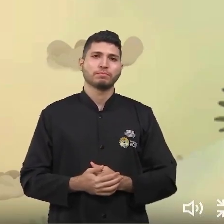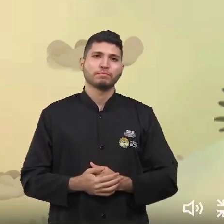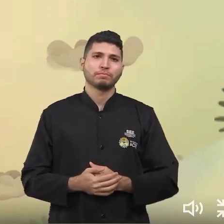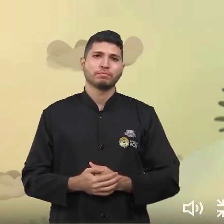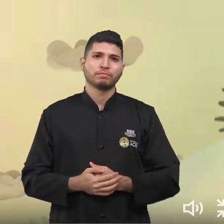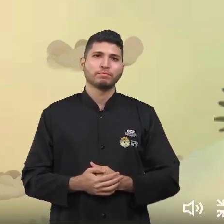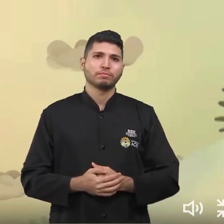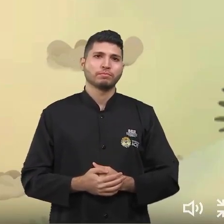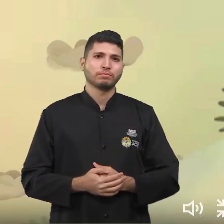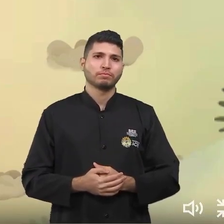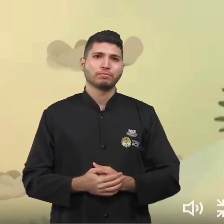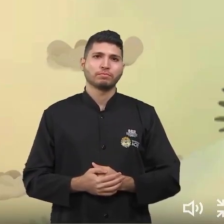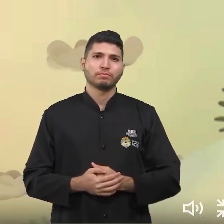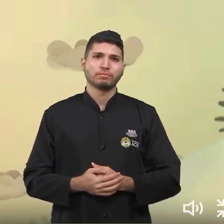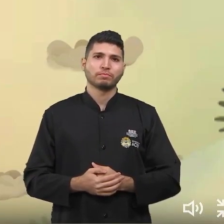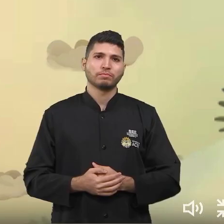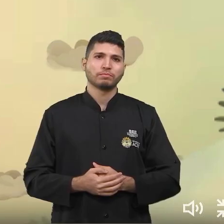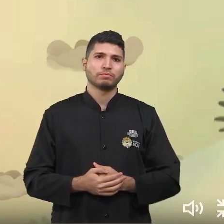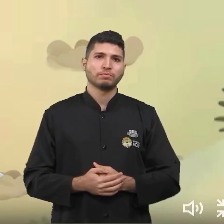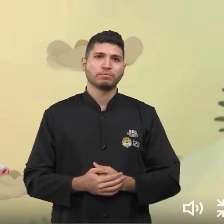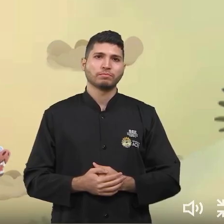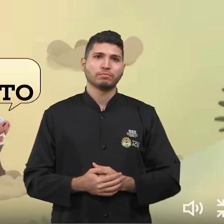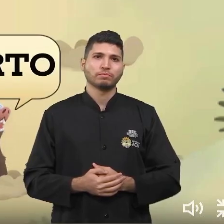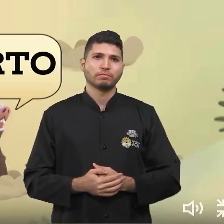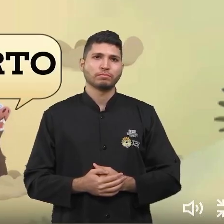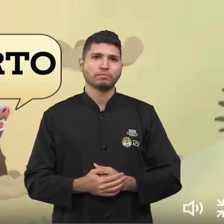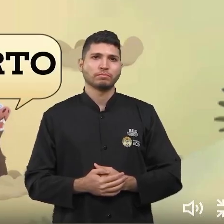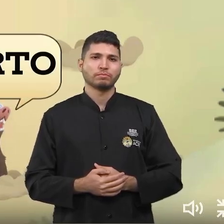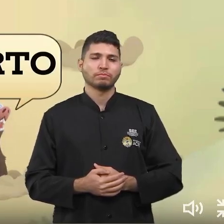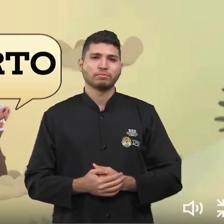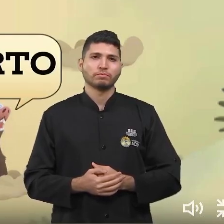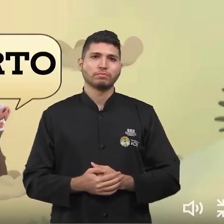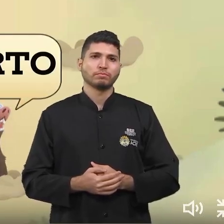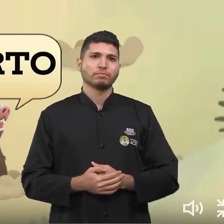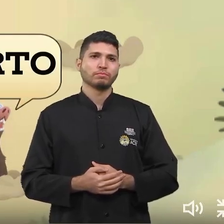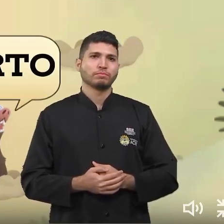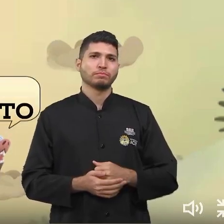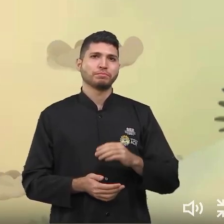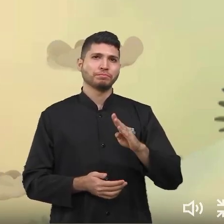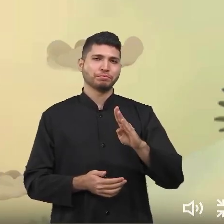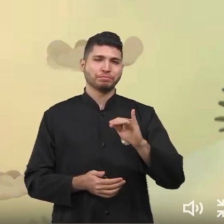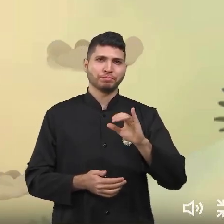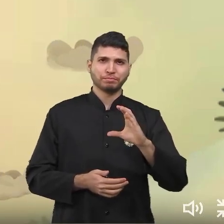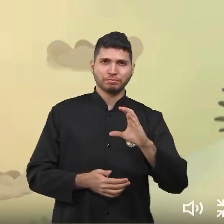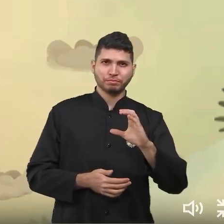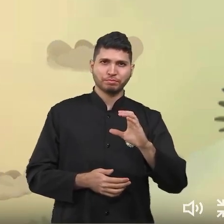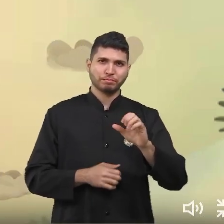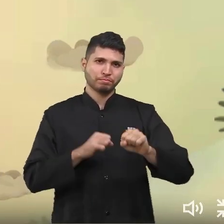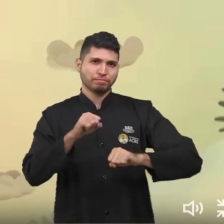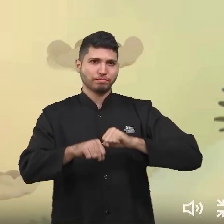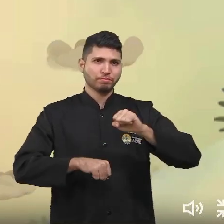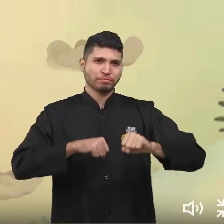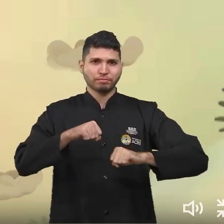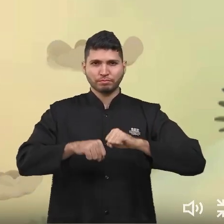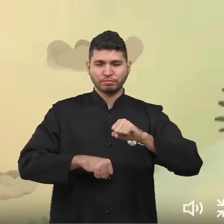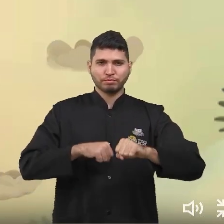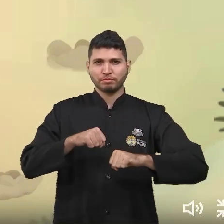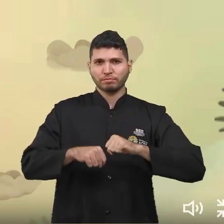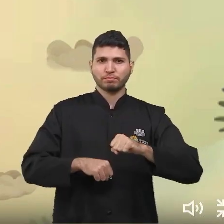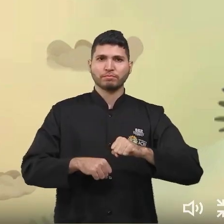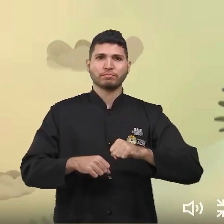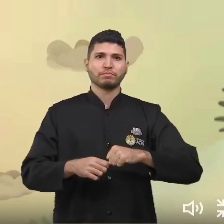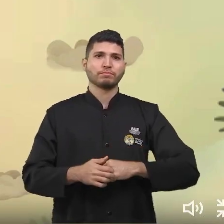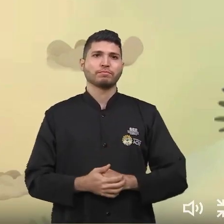telefone, um objeto. Bestice, não, é um verbo, bicicleta, um substantivo. Pelirorro é ruivo, curto é curto, então é